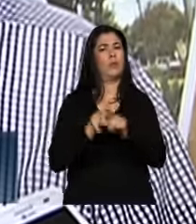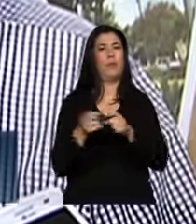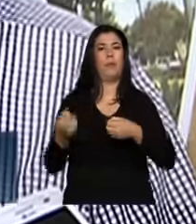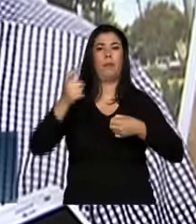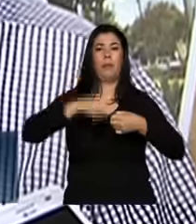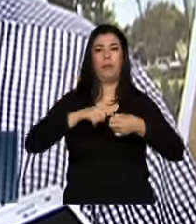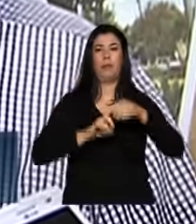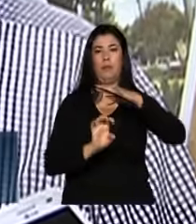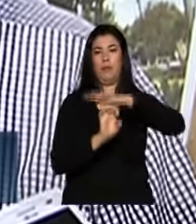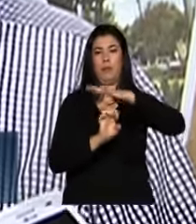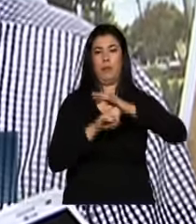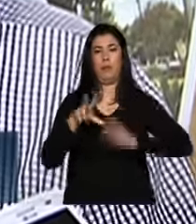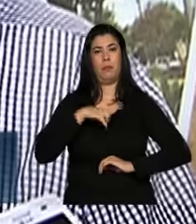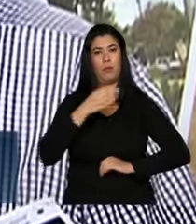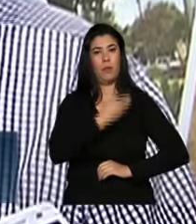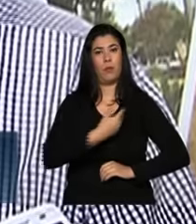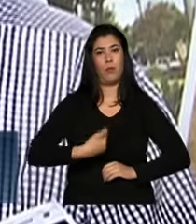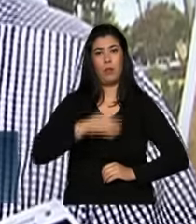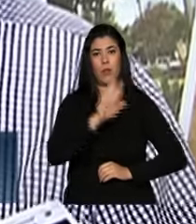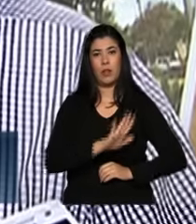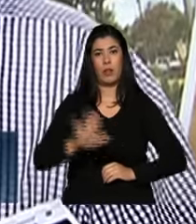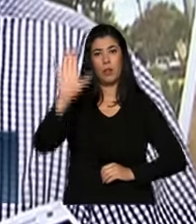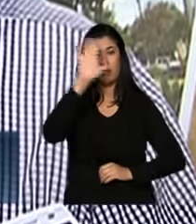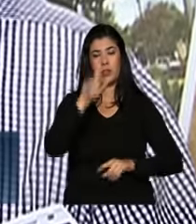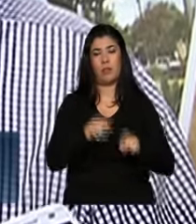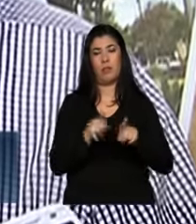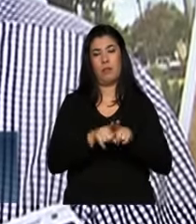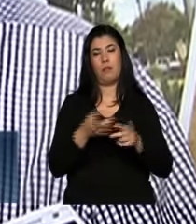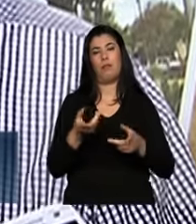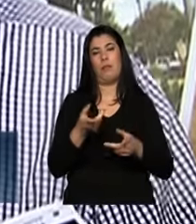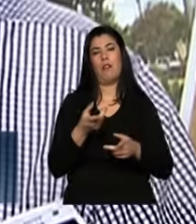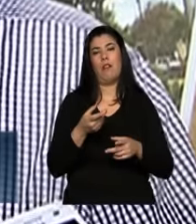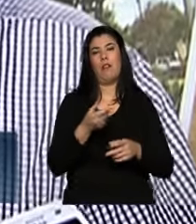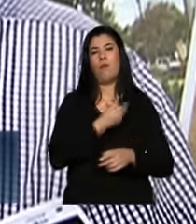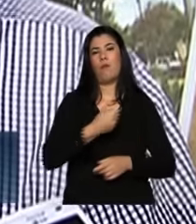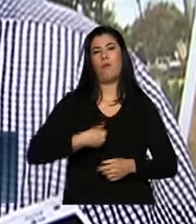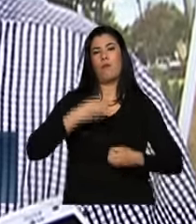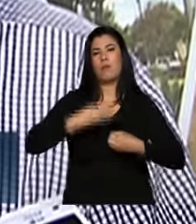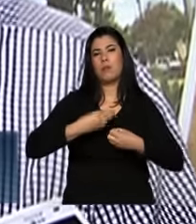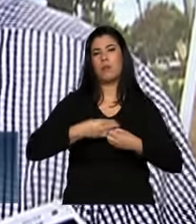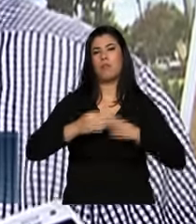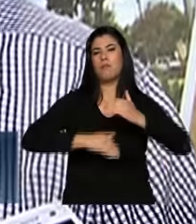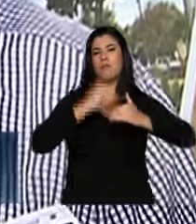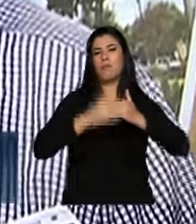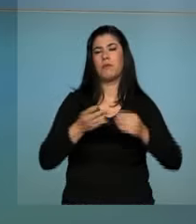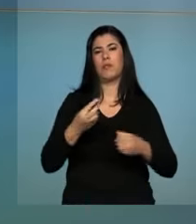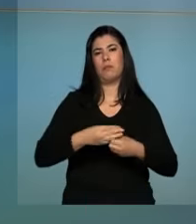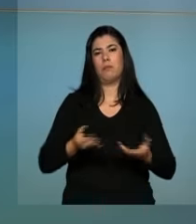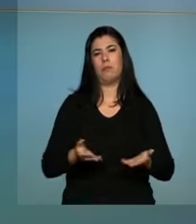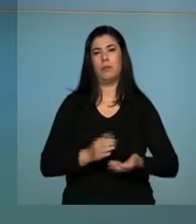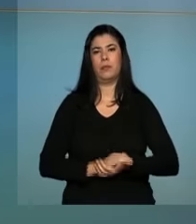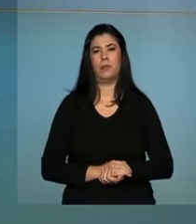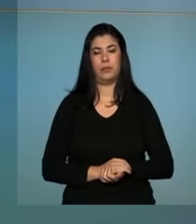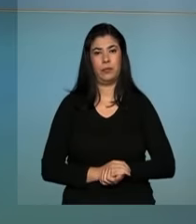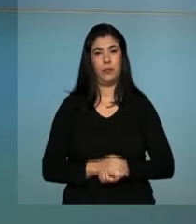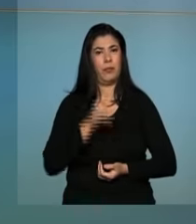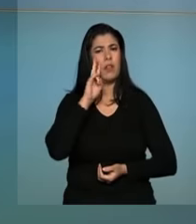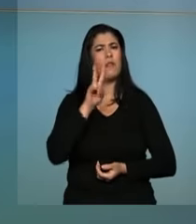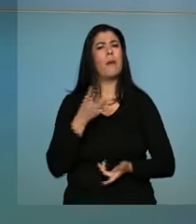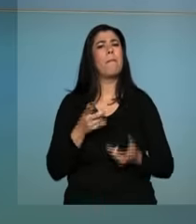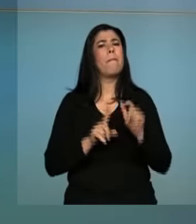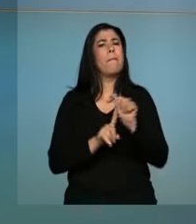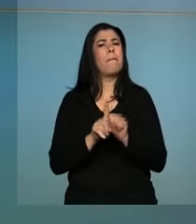com a iniciativa privada, governo do Estado, governo federal, que traz com certeza o desenvolvimento do nosso município. E em